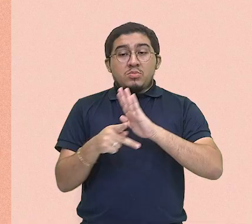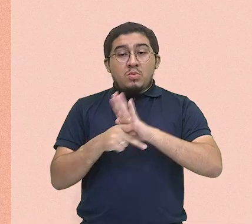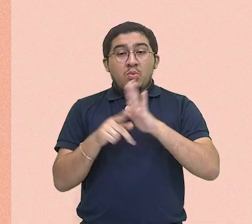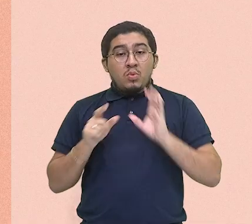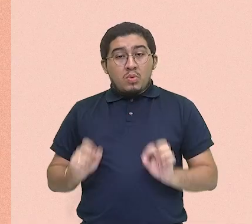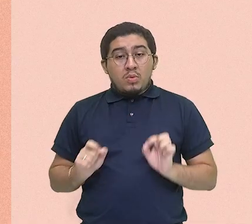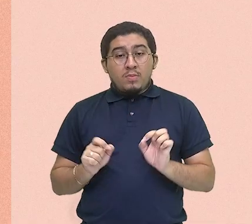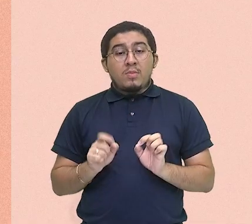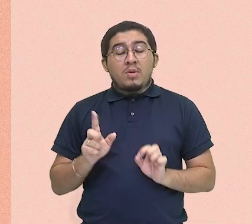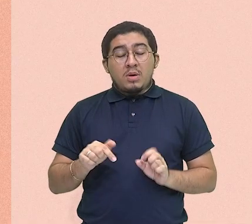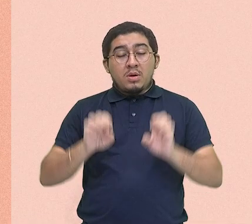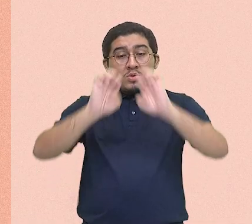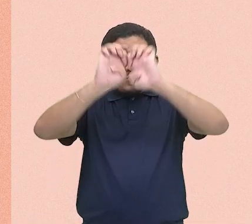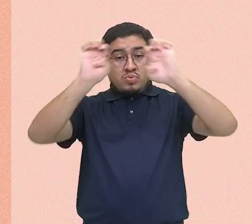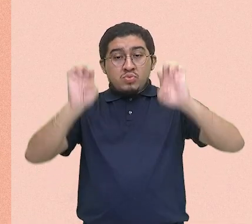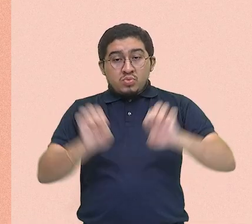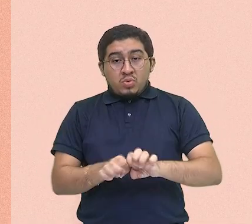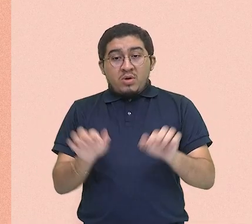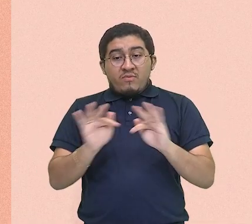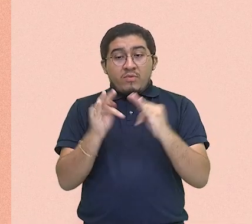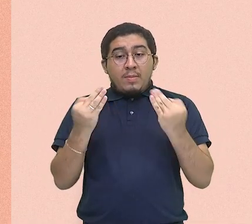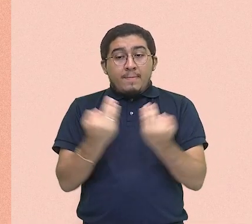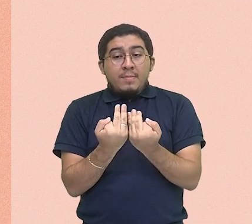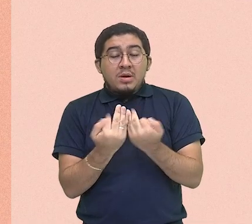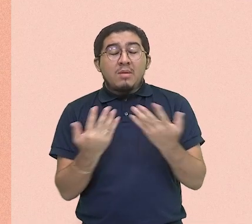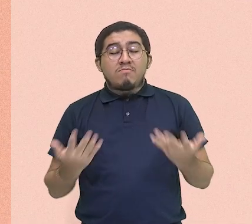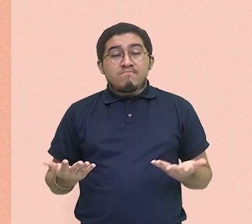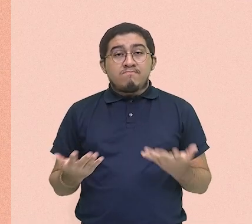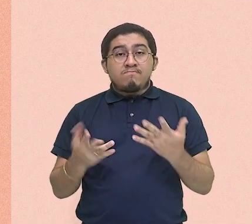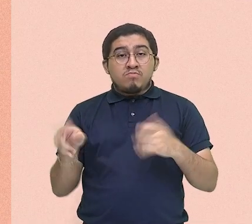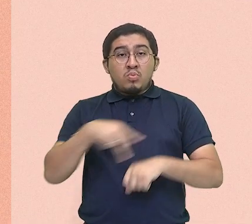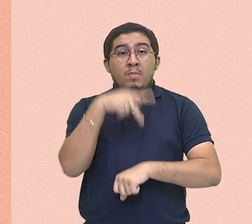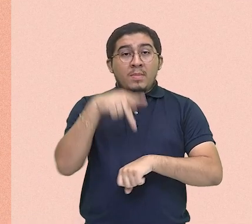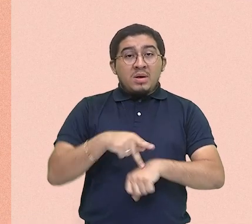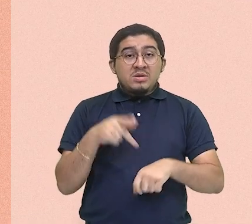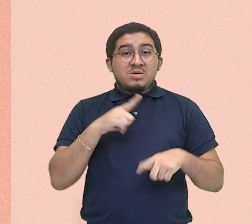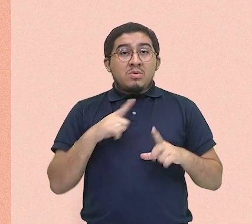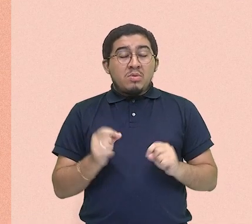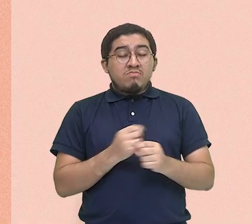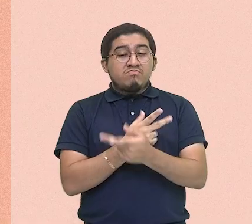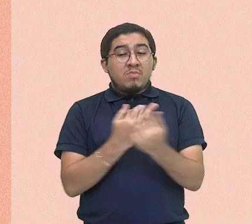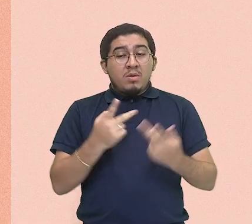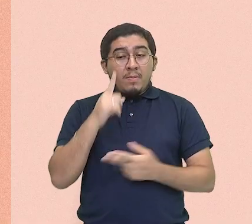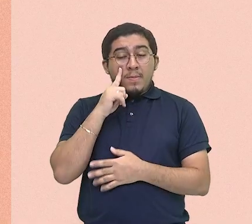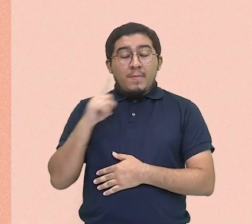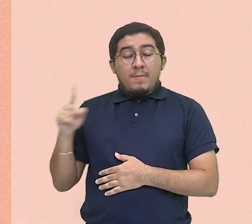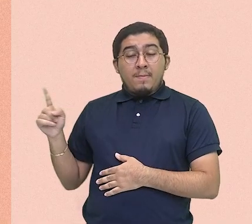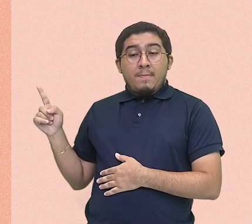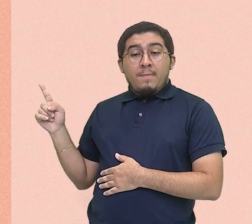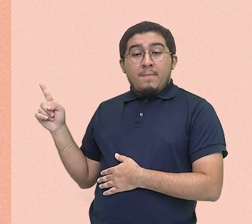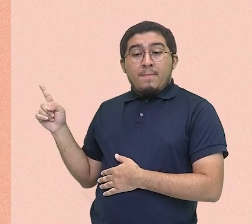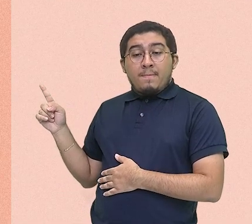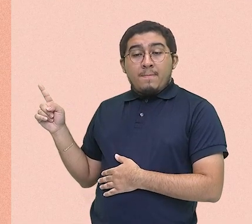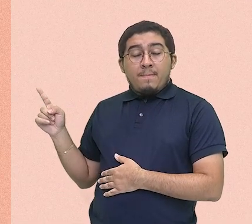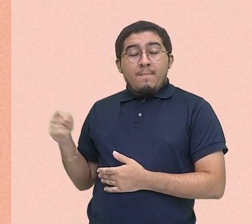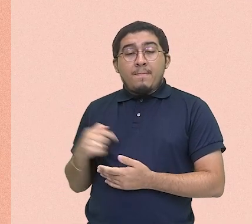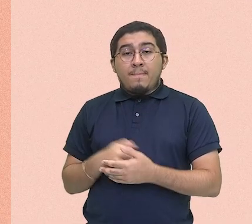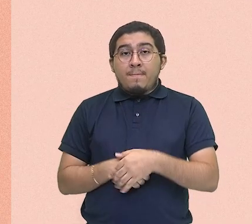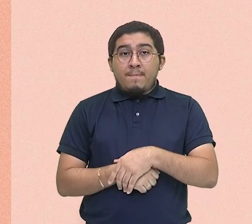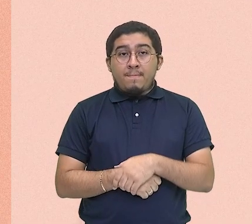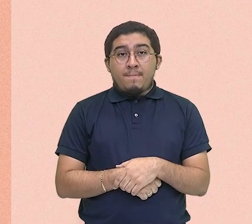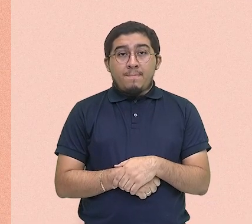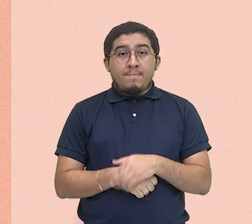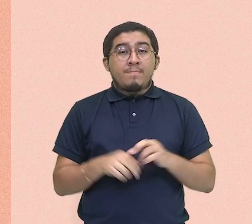caracterizada a estrutura familiar desse país que está aí para vocês, que é o Brasil.